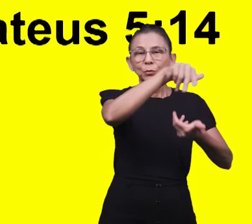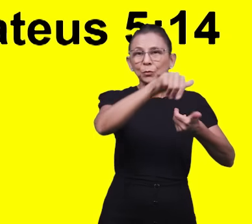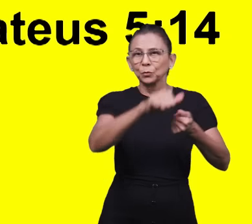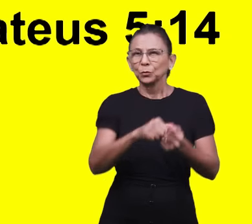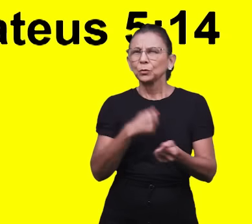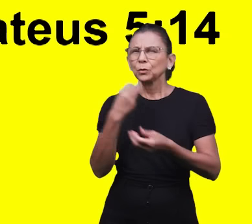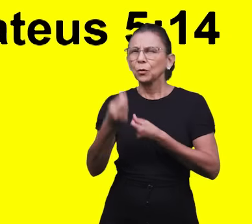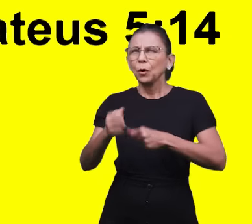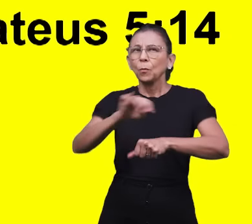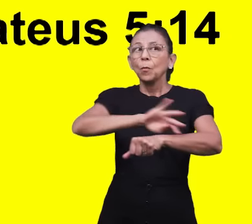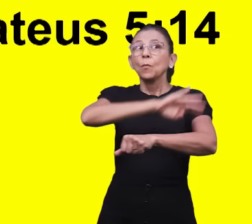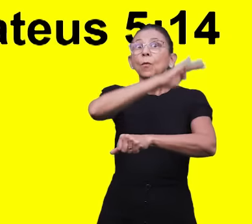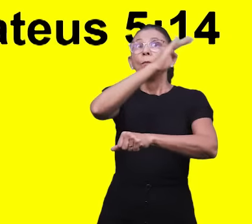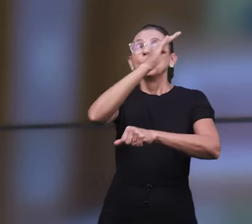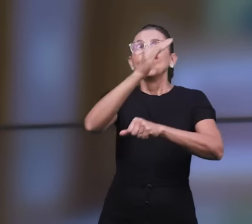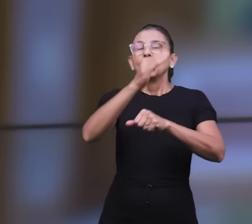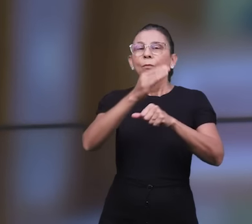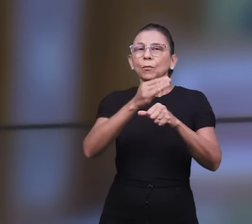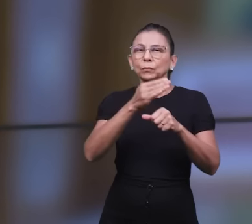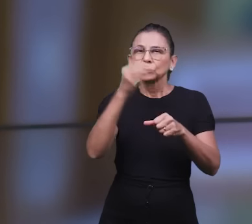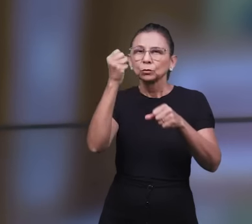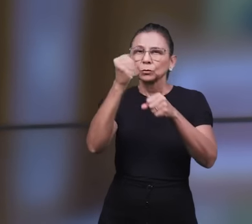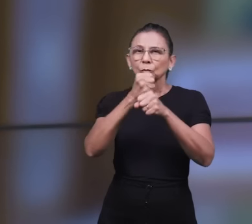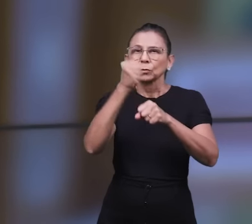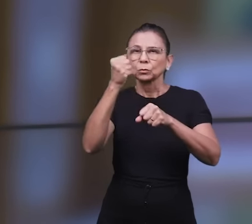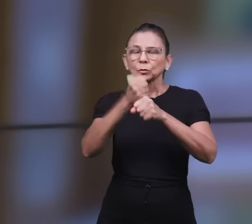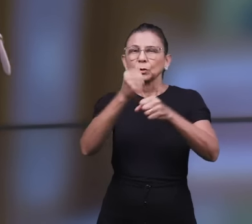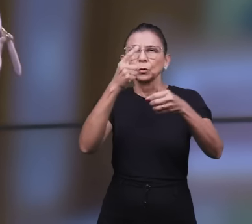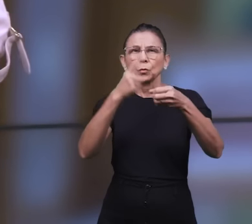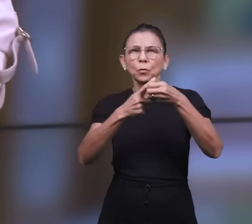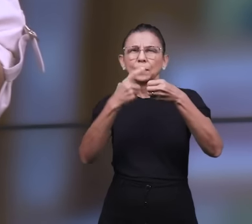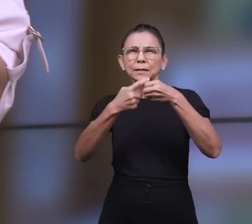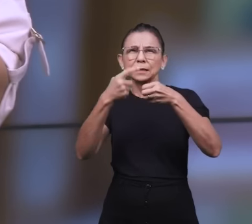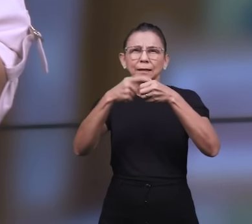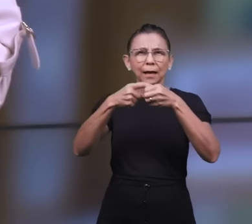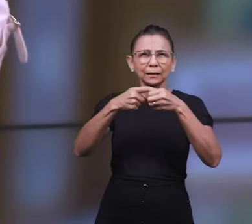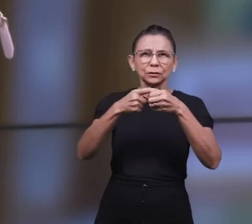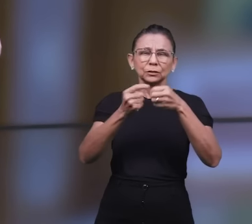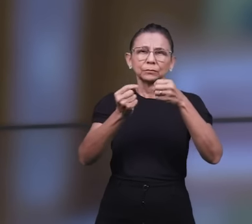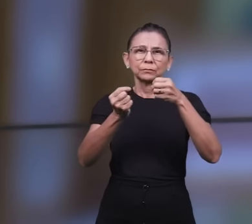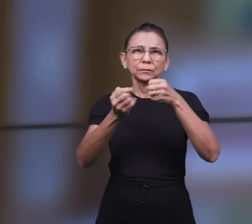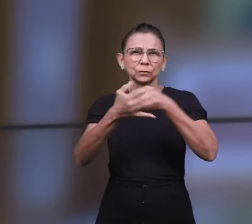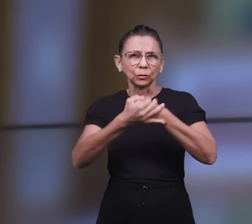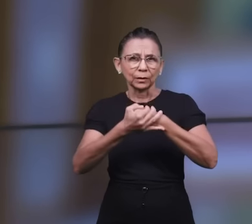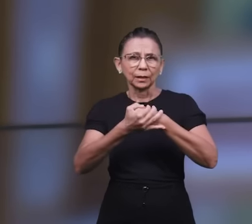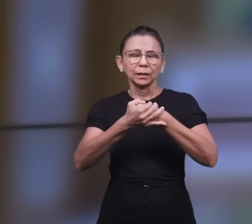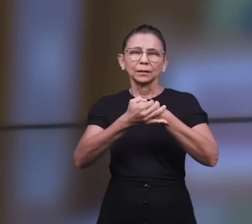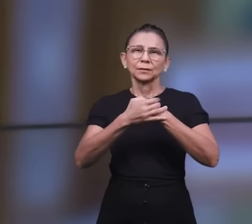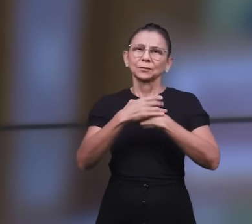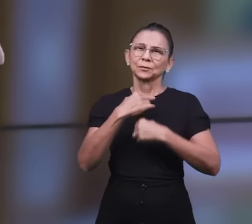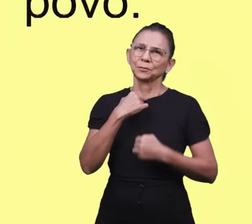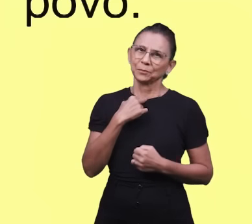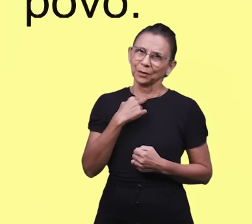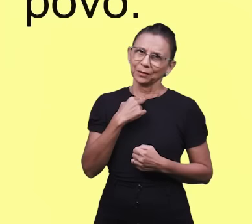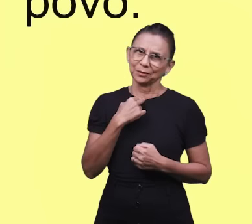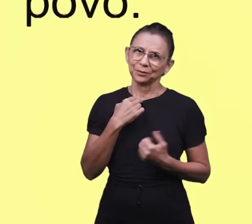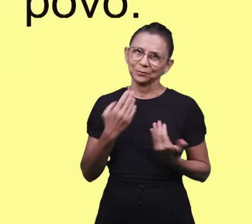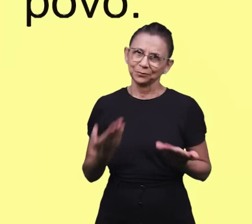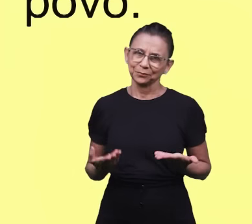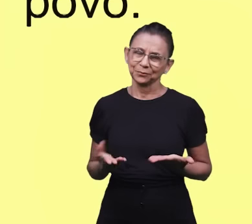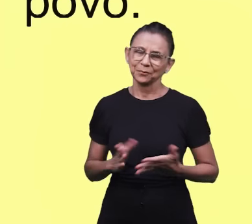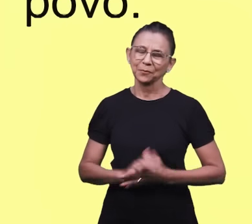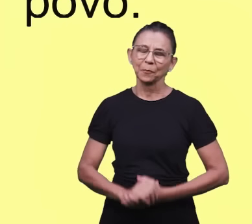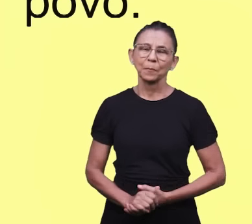um monte o povo de Israel ele se mudou para o Egito Eles foram bem